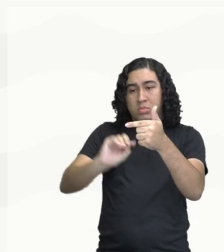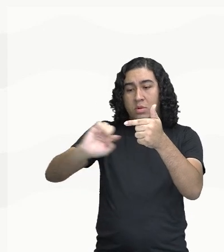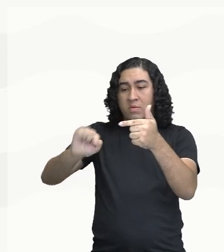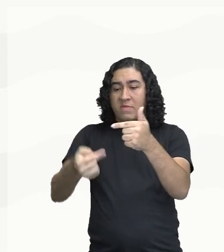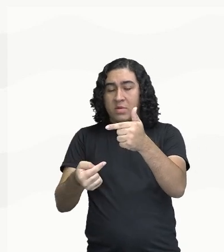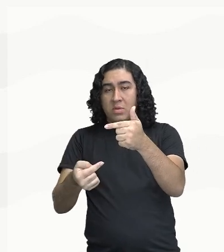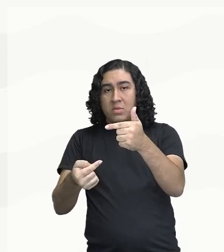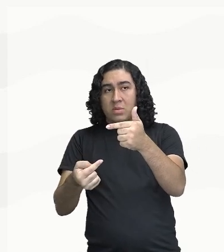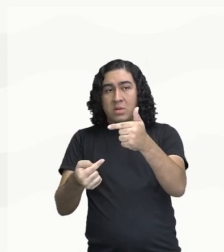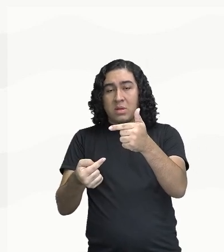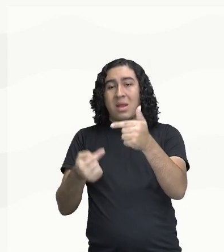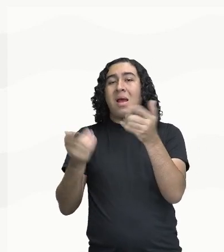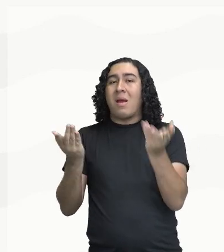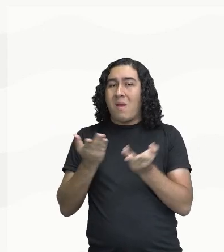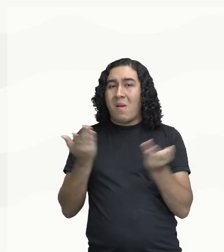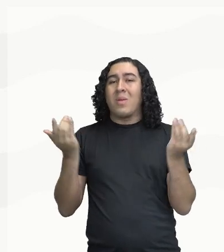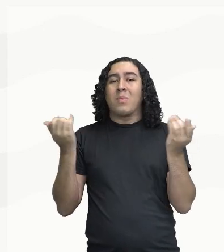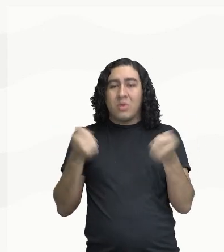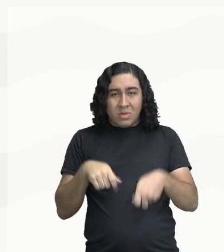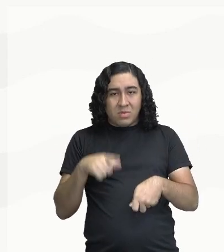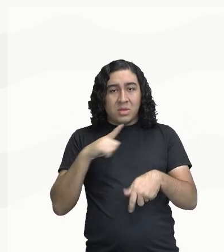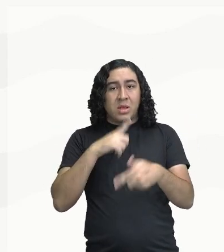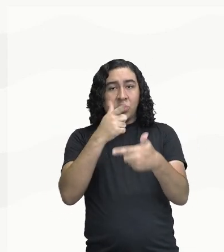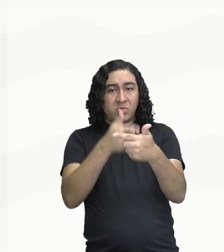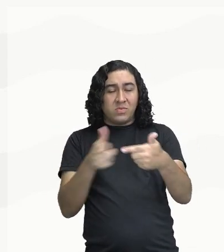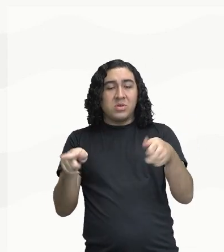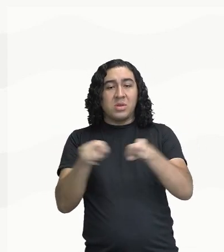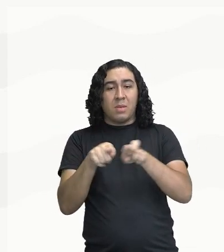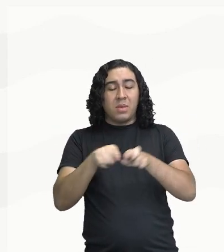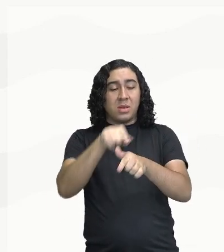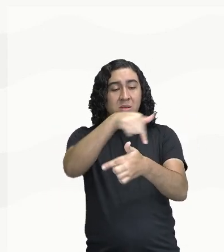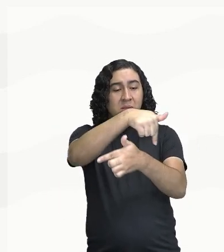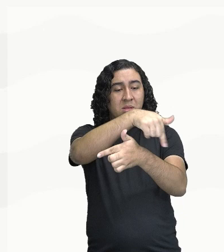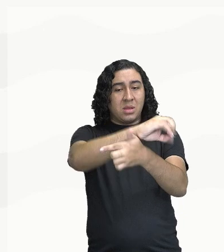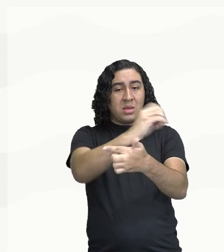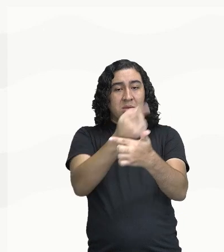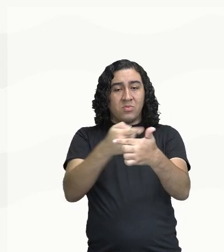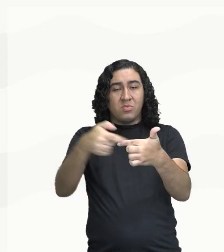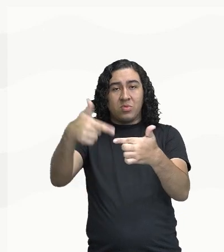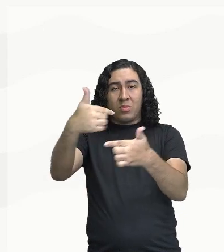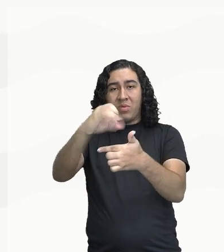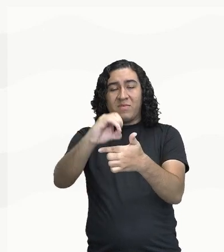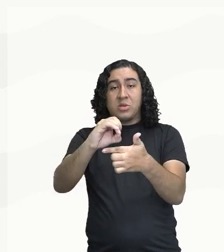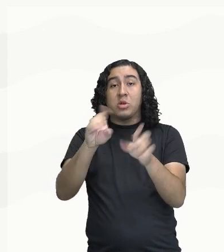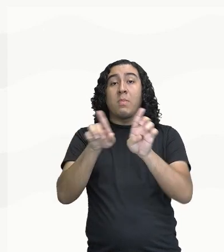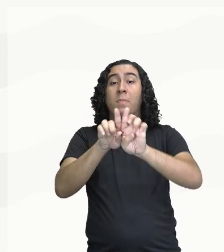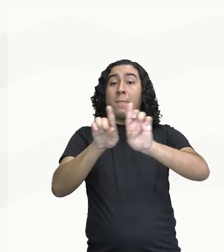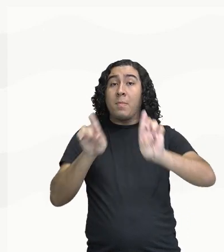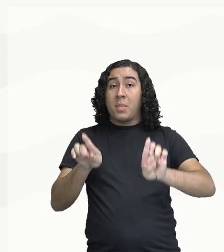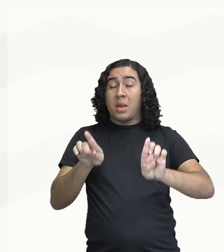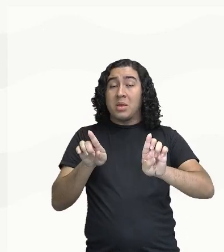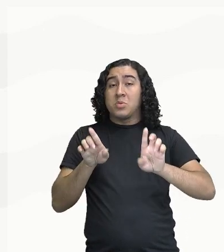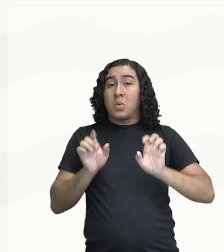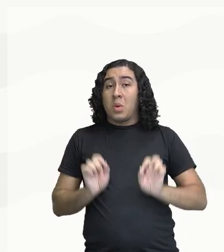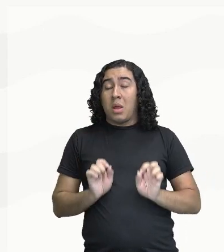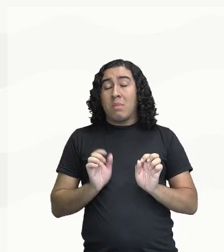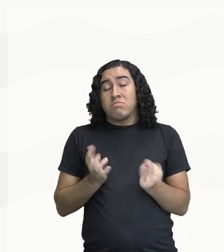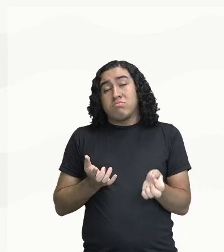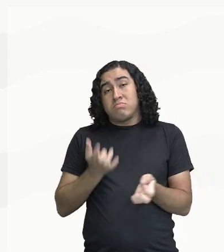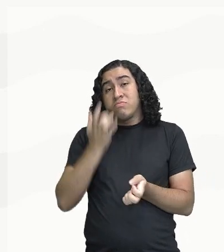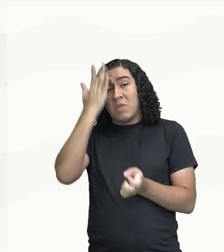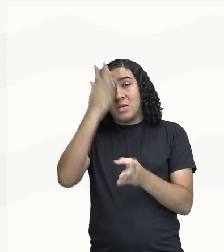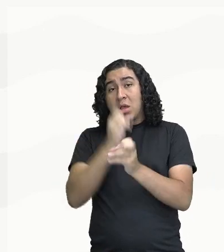vírgula. E agora sim eu vou dividir 70 por 20. Mas aí eu posso facilitar o meu